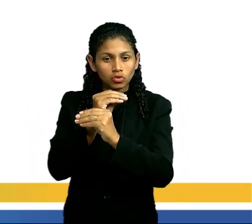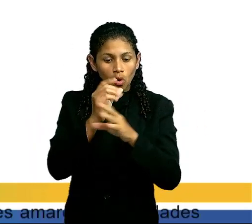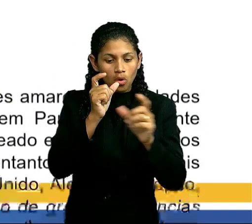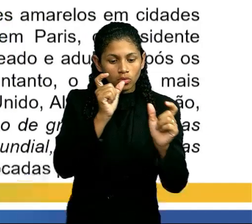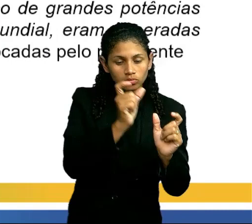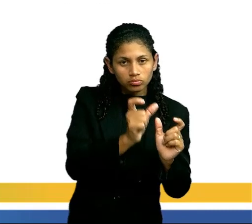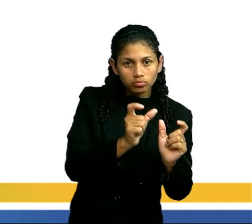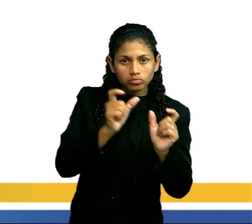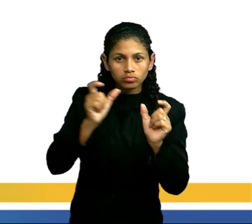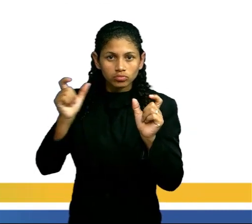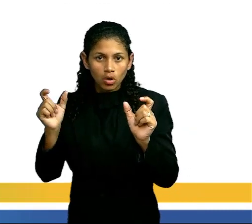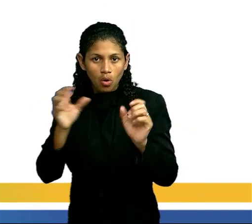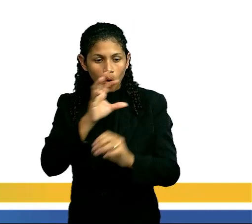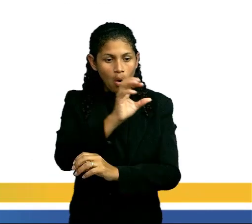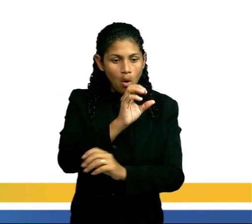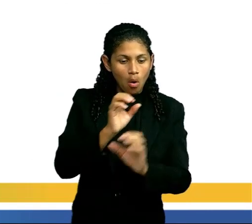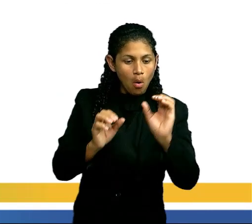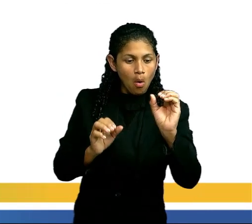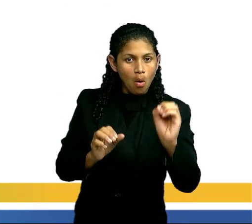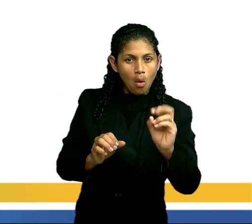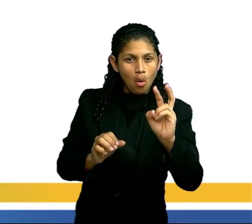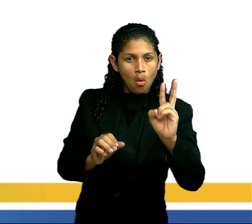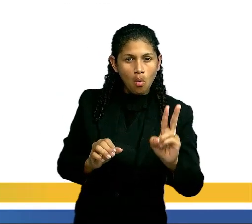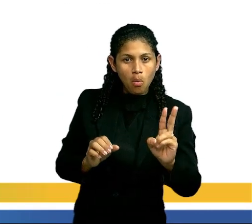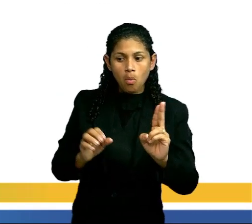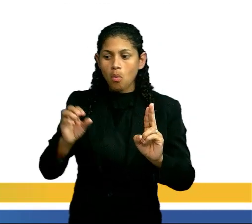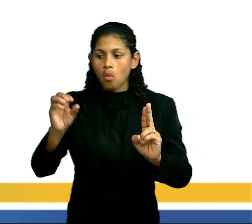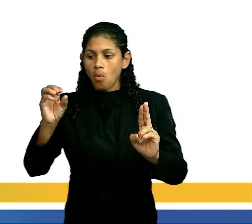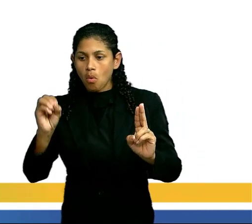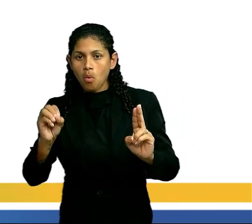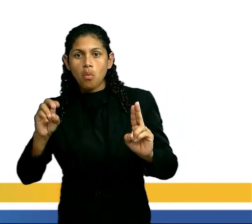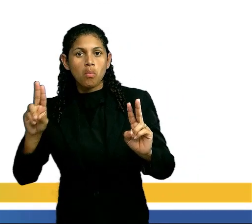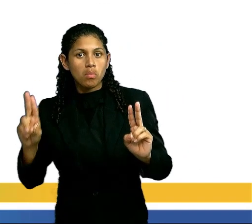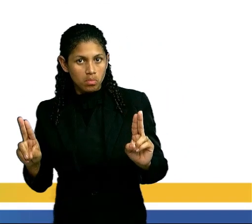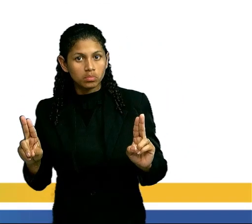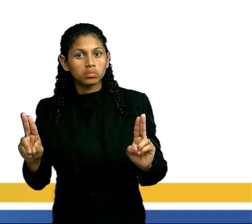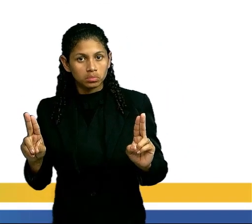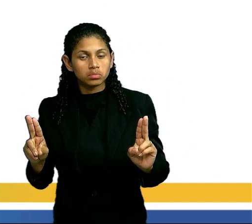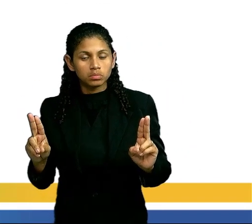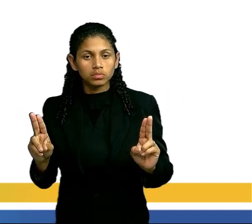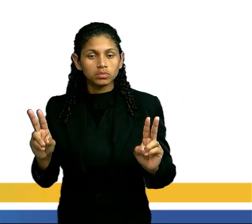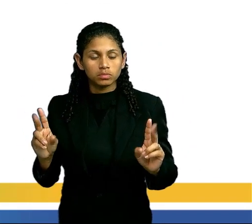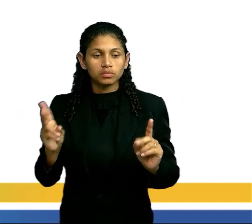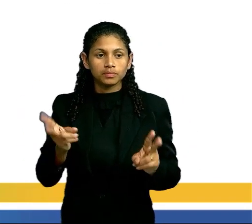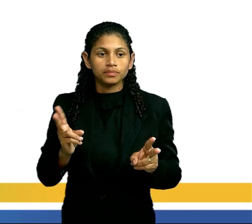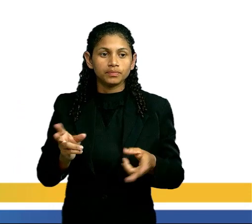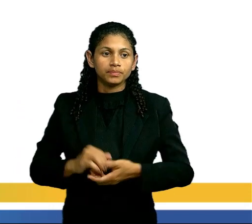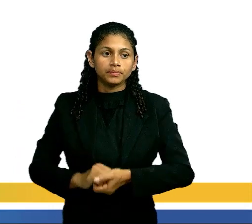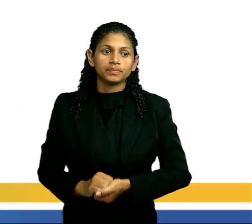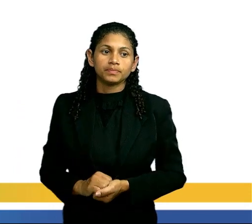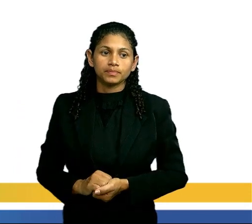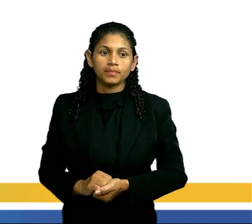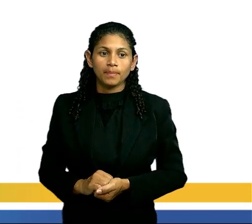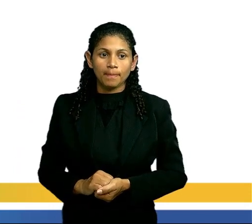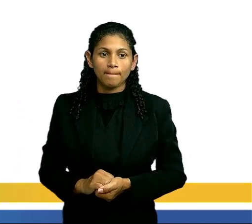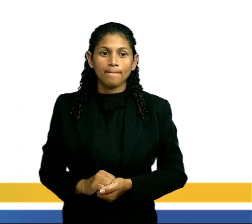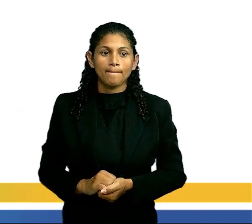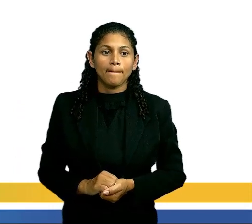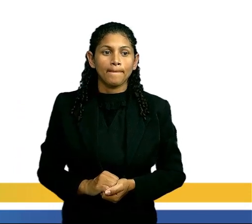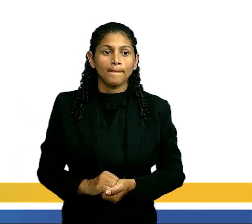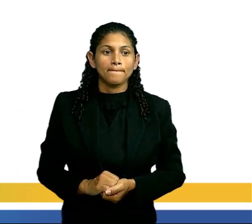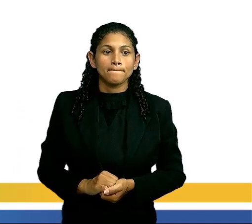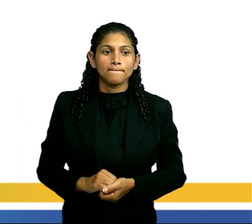uma questão aqui e eu quero que você observe comigo. Essa questão está no material da plataforma Farias